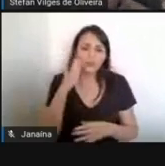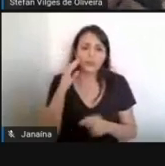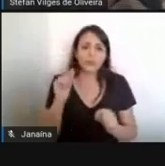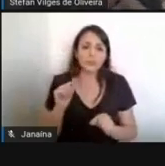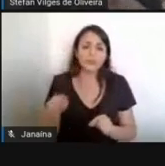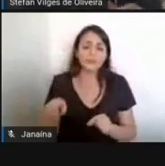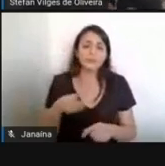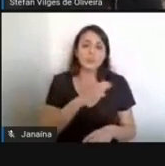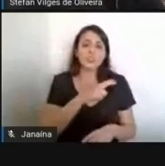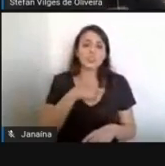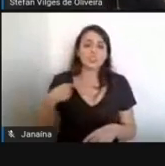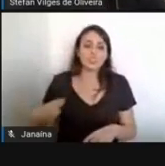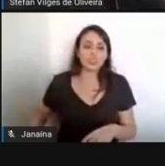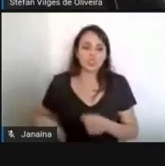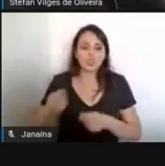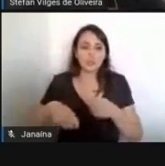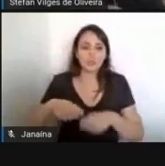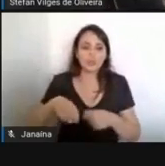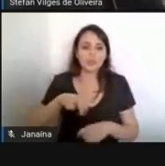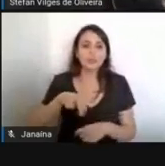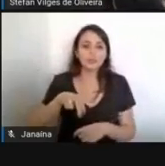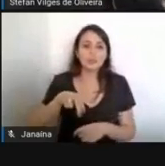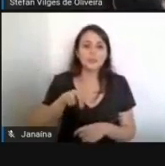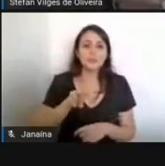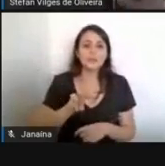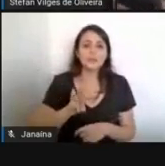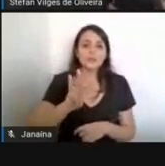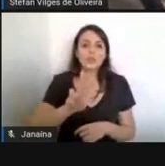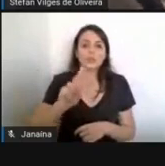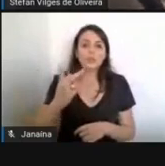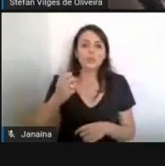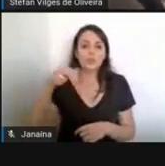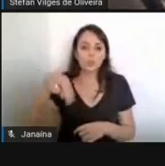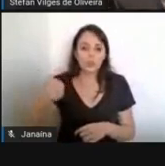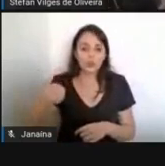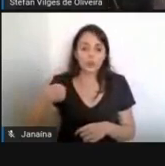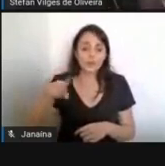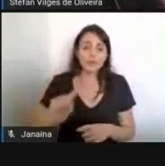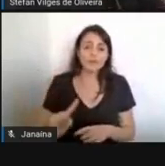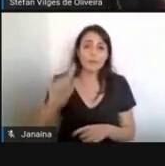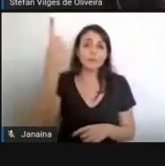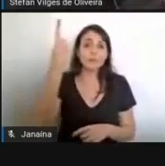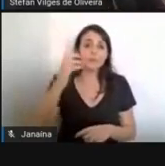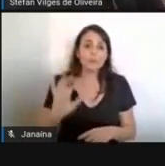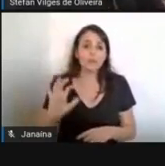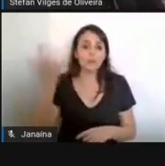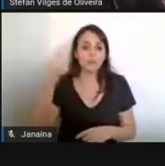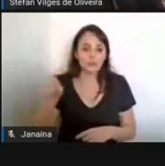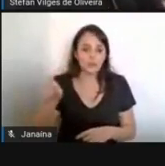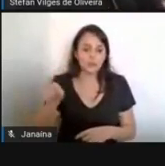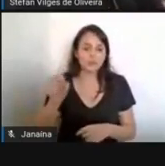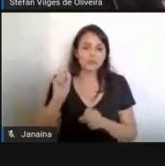Wuhan, na China, foi o local onde ocorreu o caso índice, né, o primeiro caso dessa pandemia. E